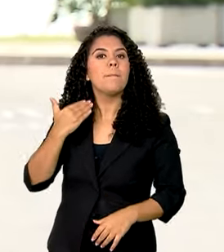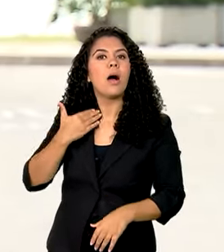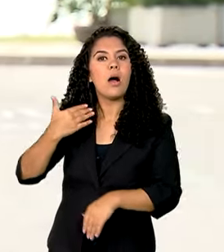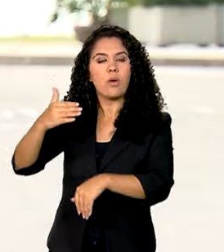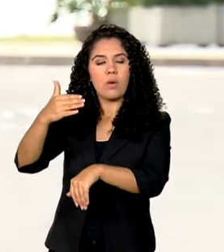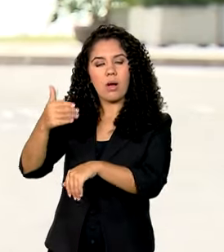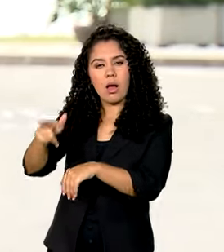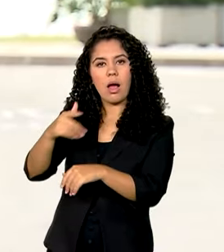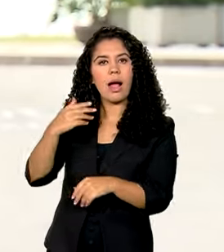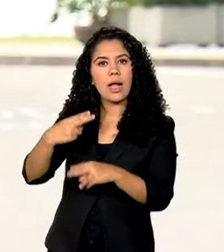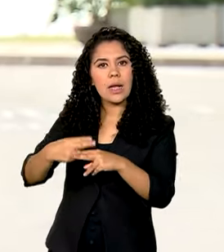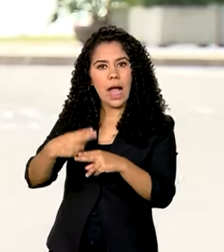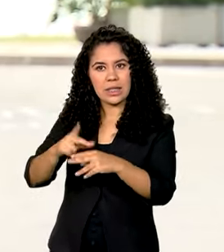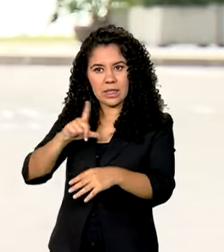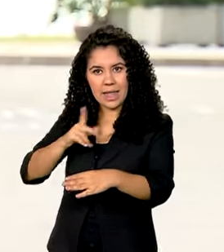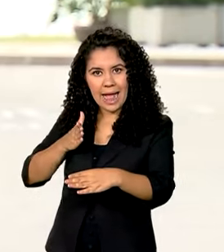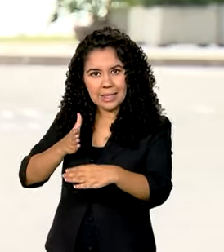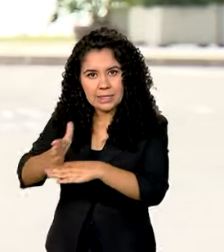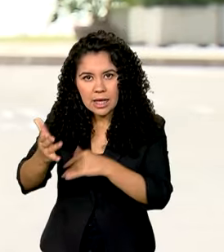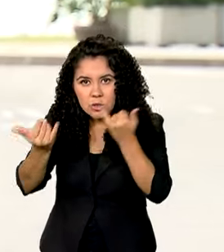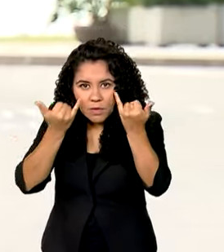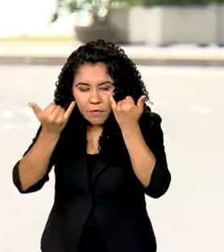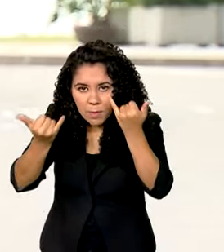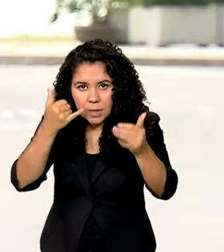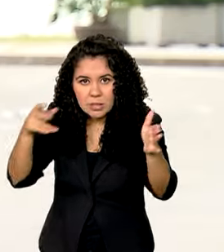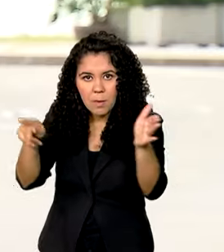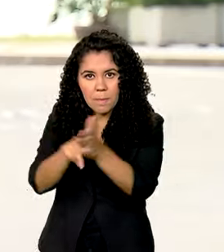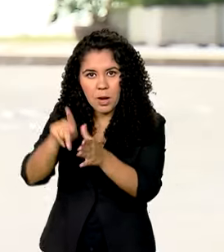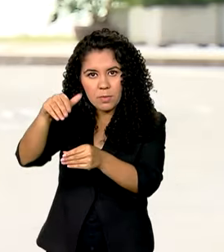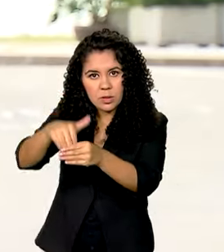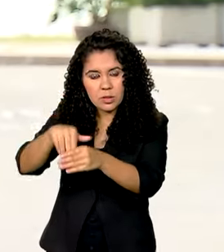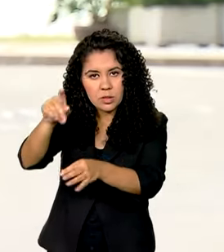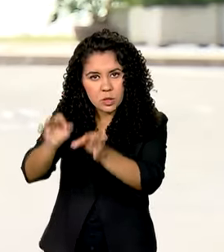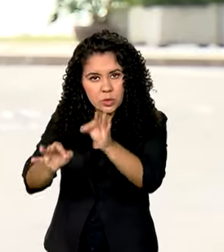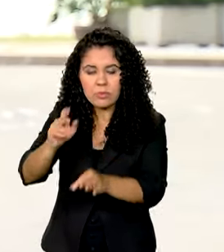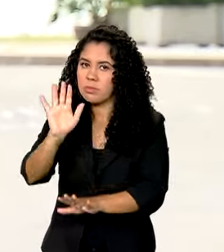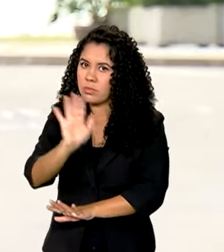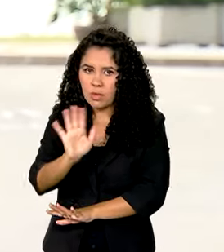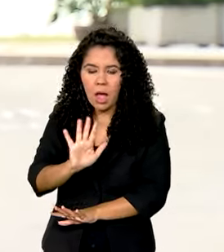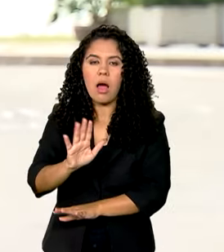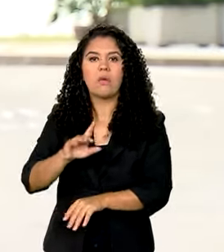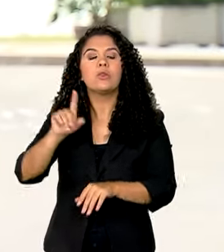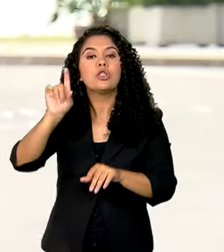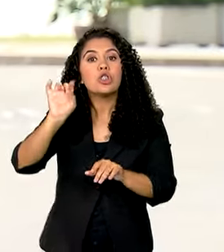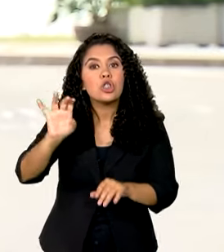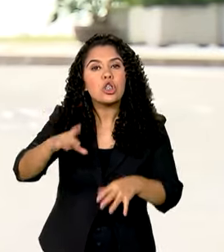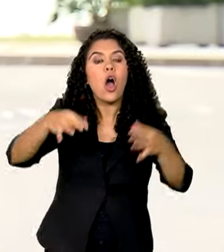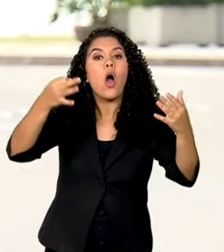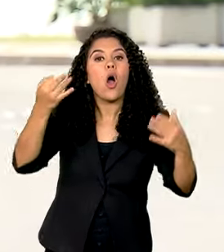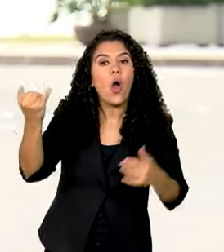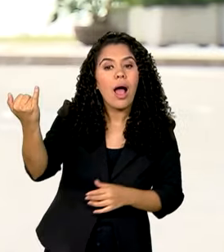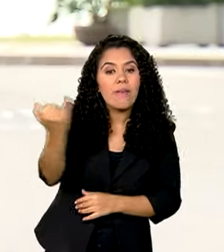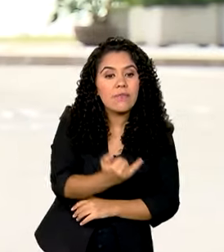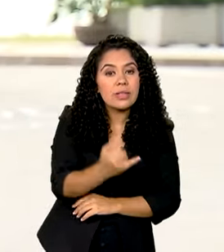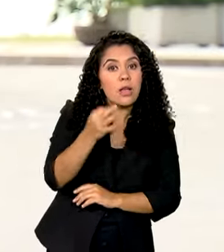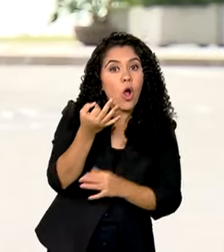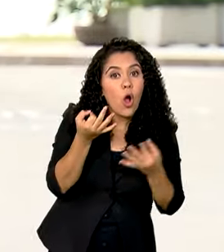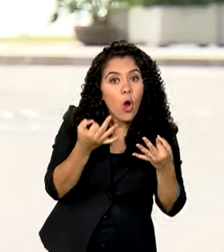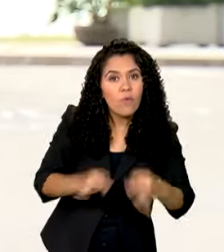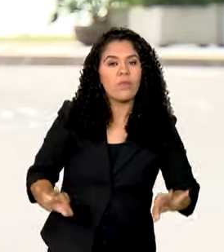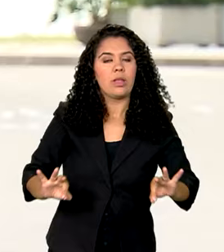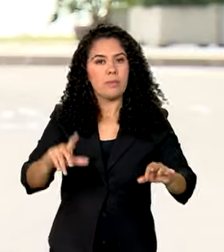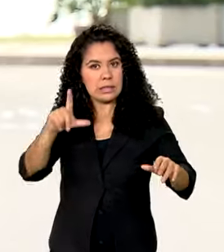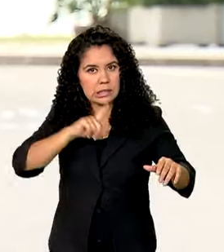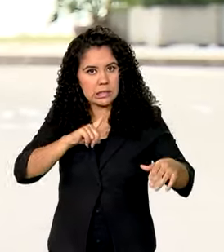ao banco de dados da Justiça Eleitoral. O banco vai apenas receber a resposta sobre se aquela digital do cidadão confere com